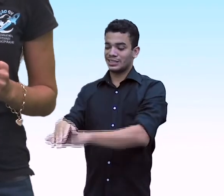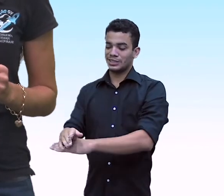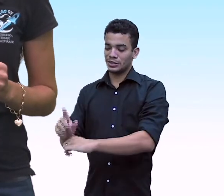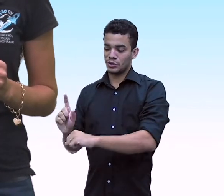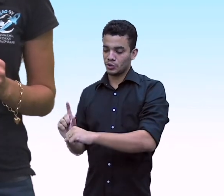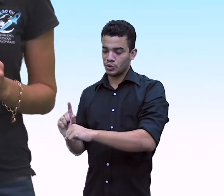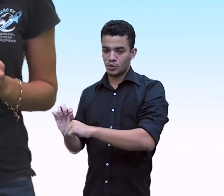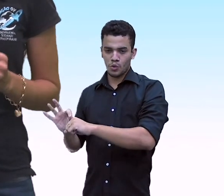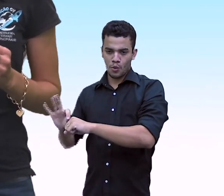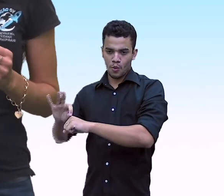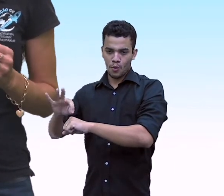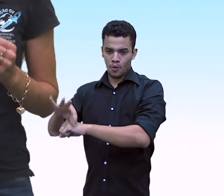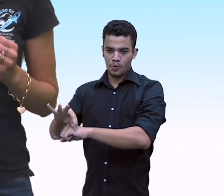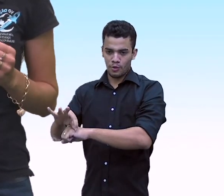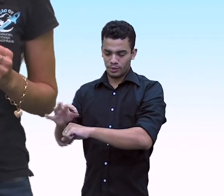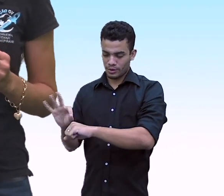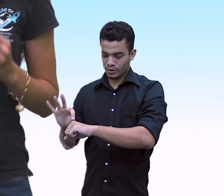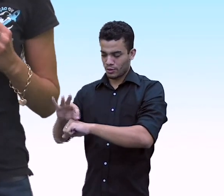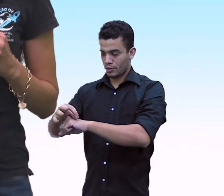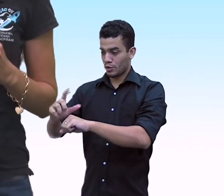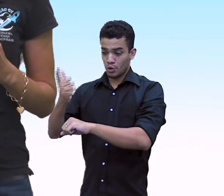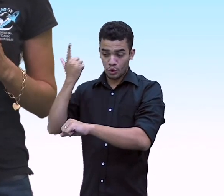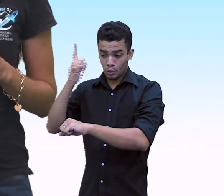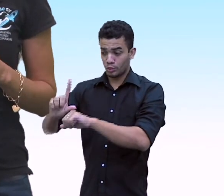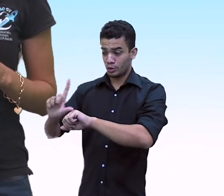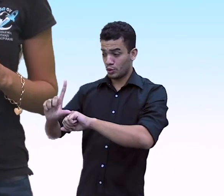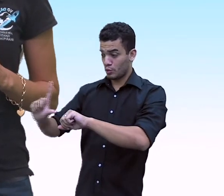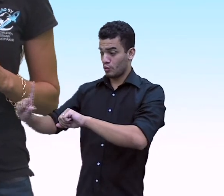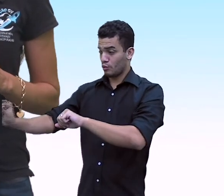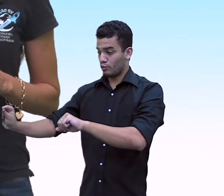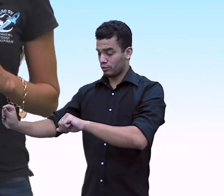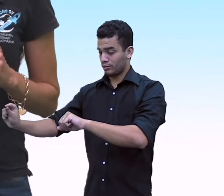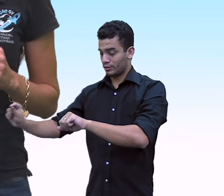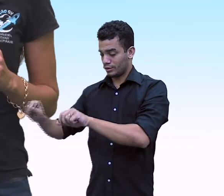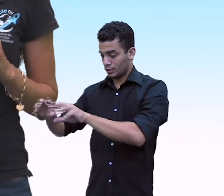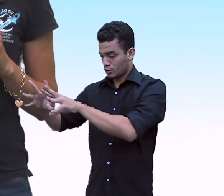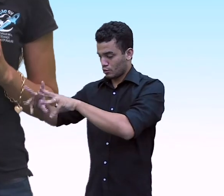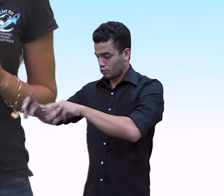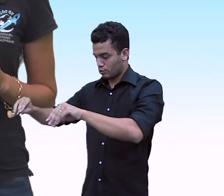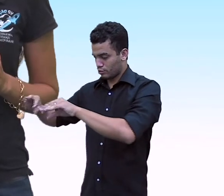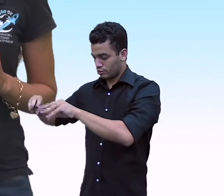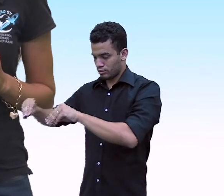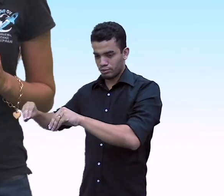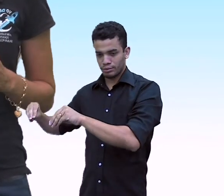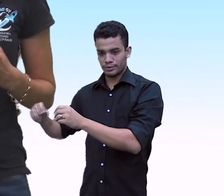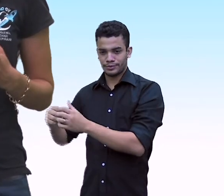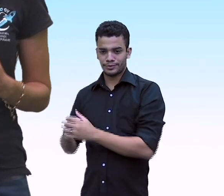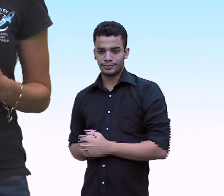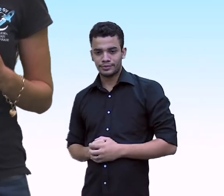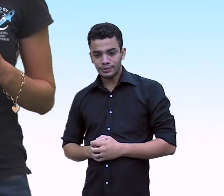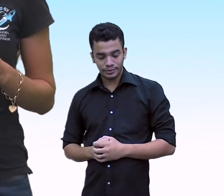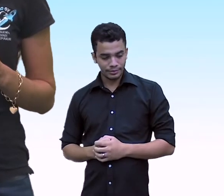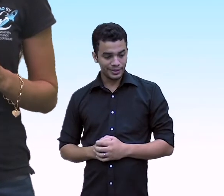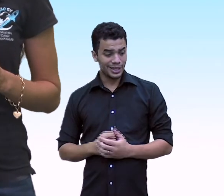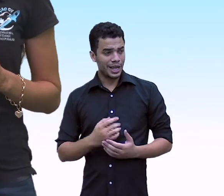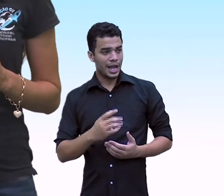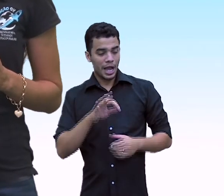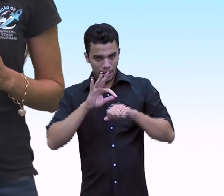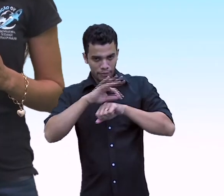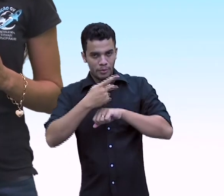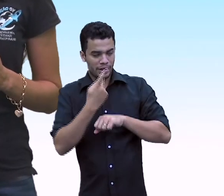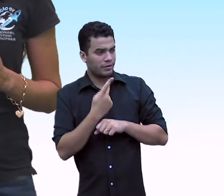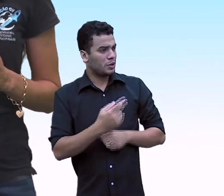para a formiga, que pôde assim chegar à terra firme e se salvar. Muito